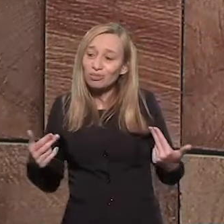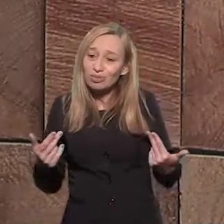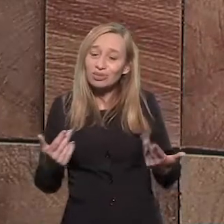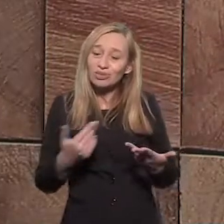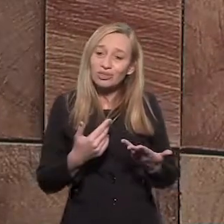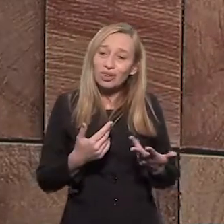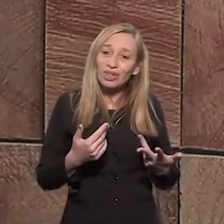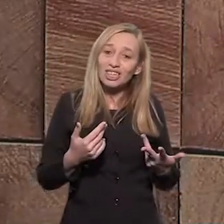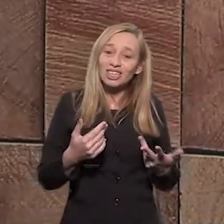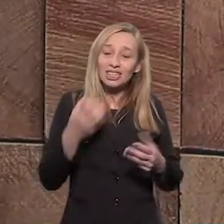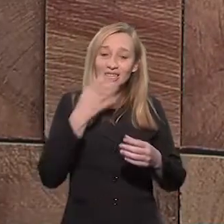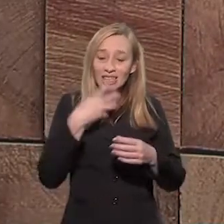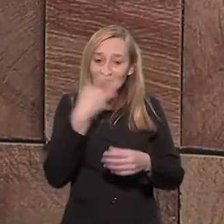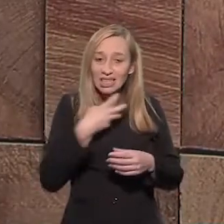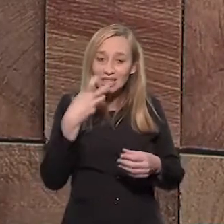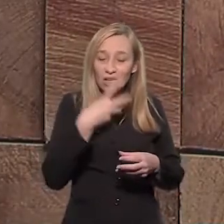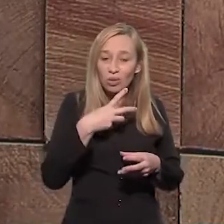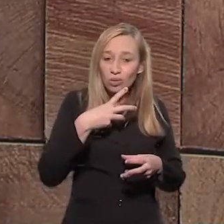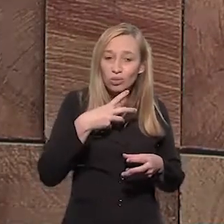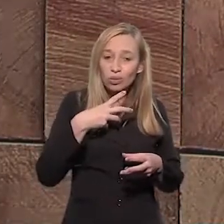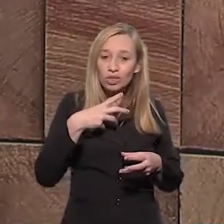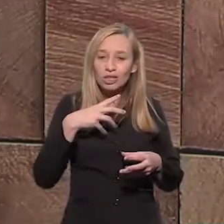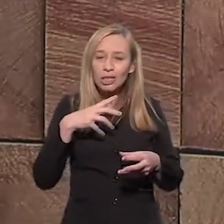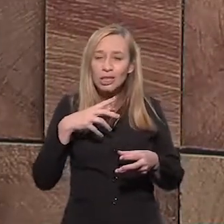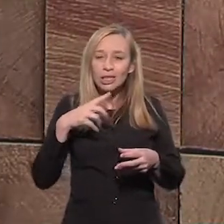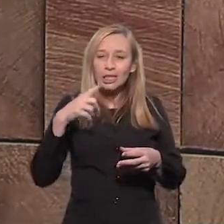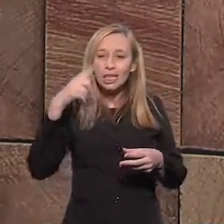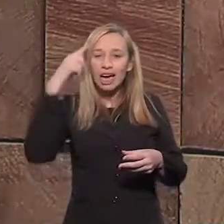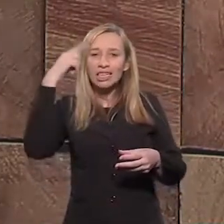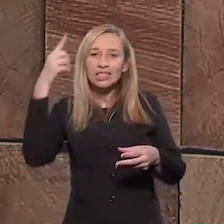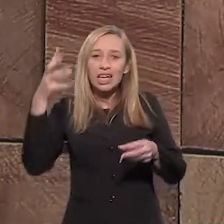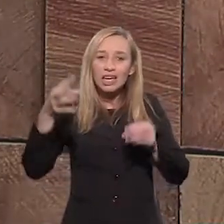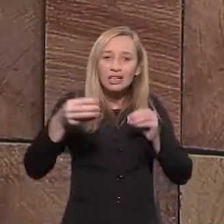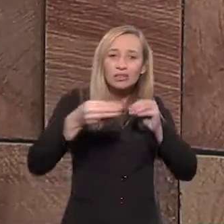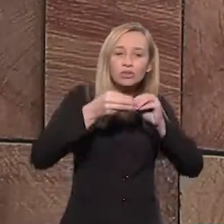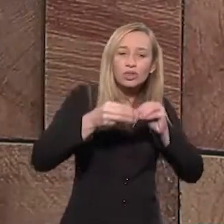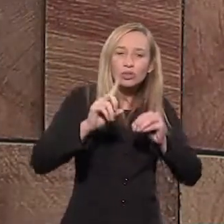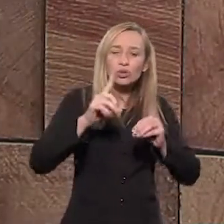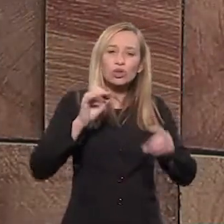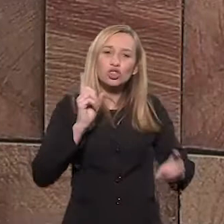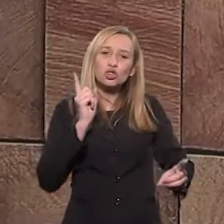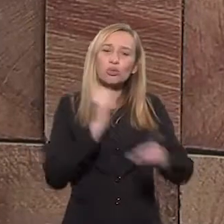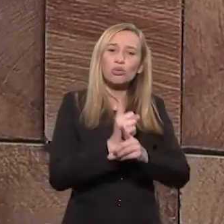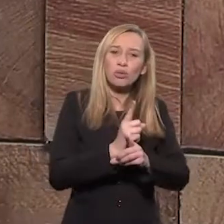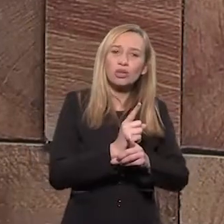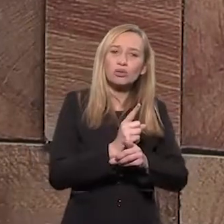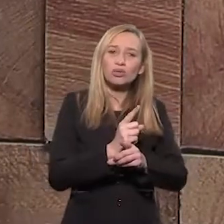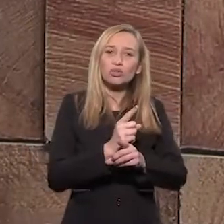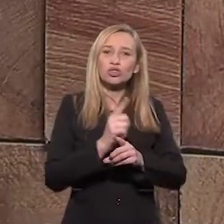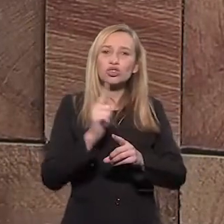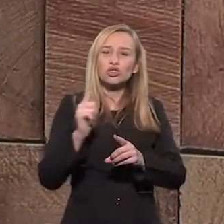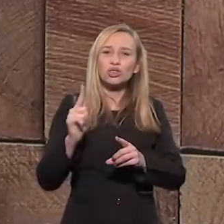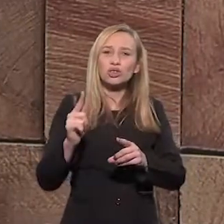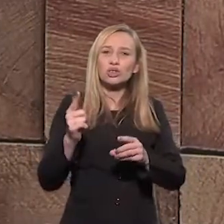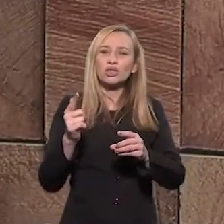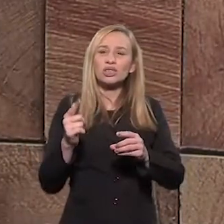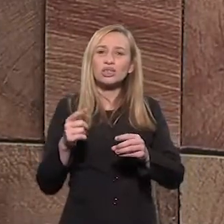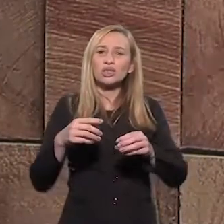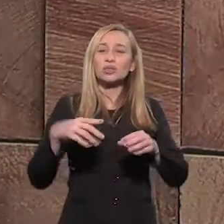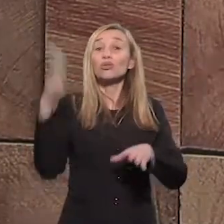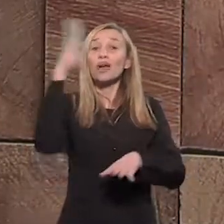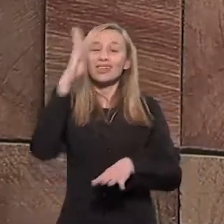algumas canções que gravitavam em torno dessa ideia, não só do descobrimento geográfico da Terra, mas